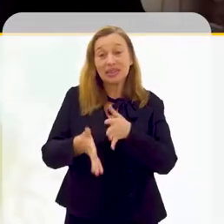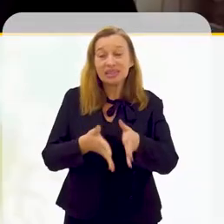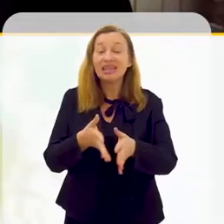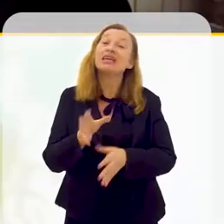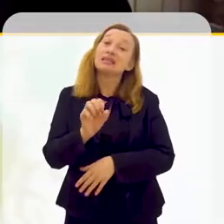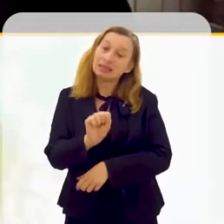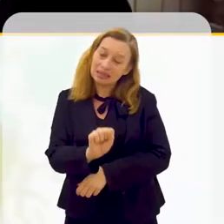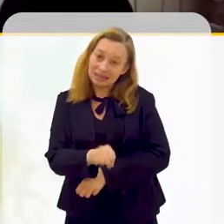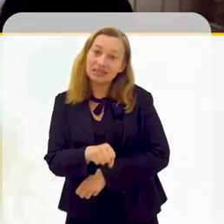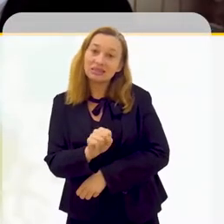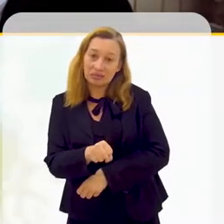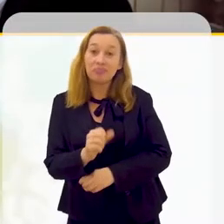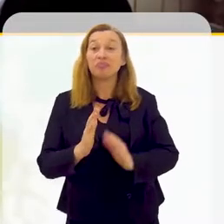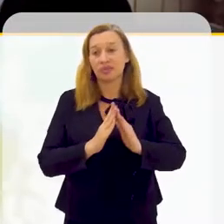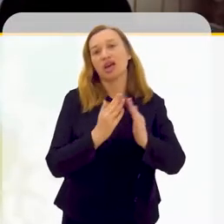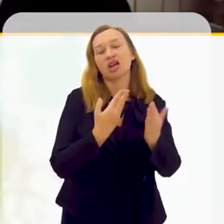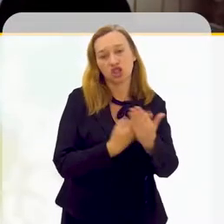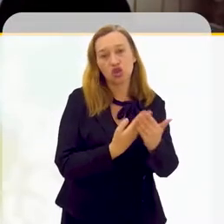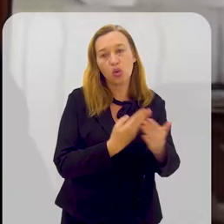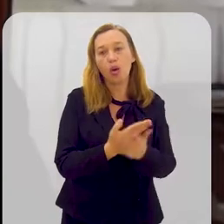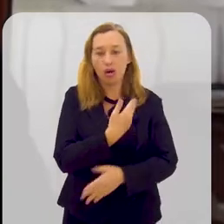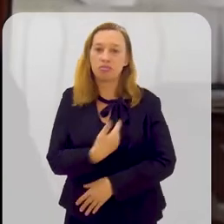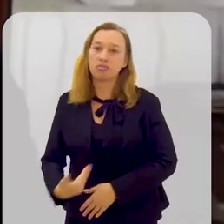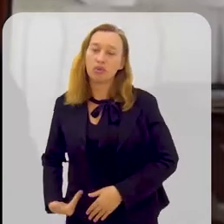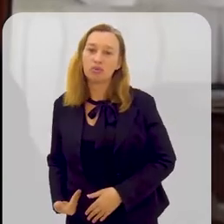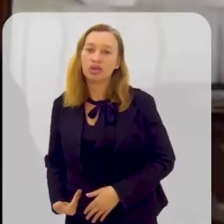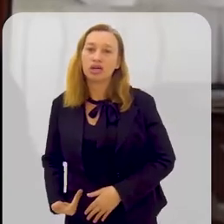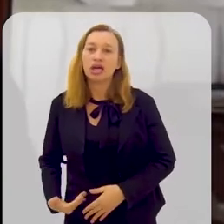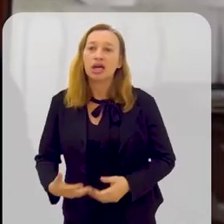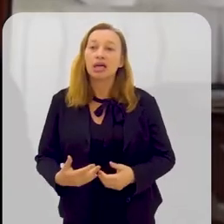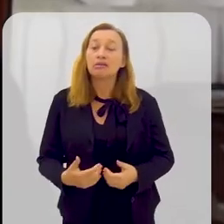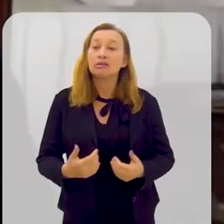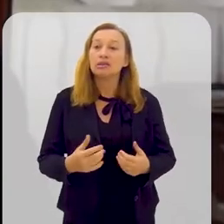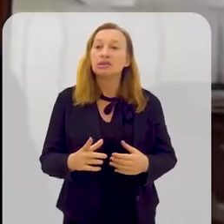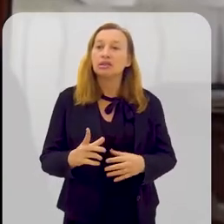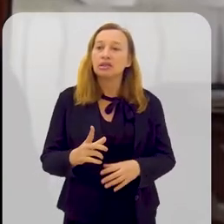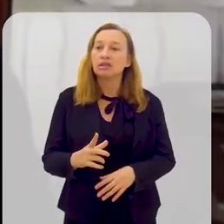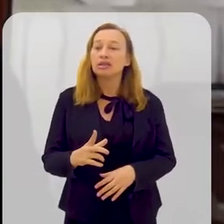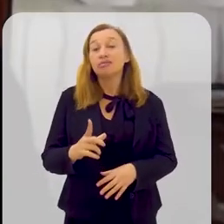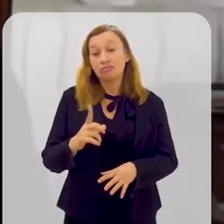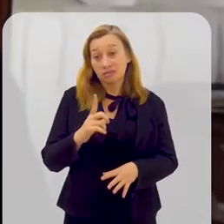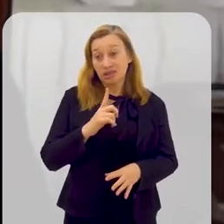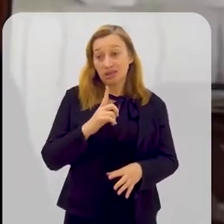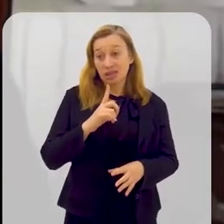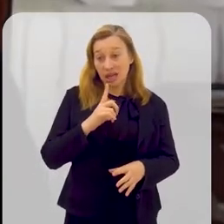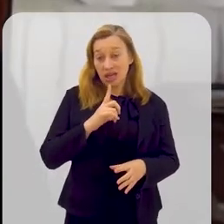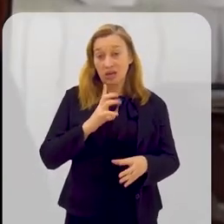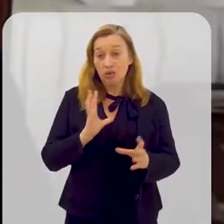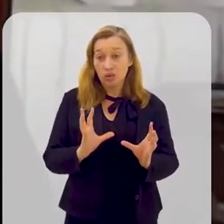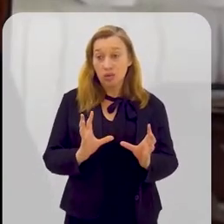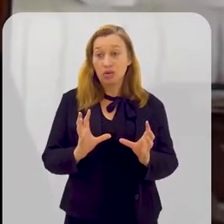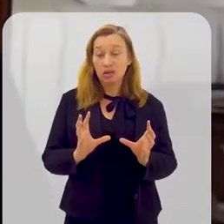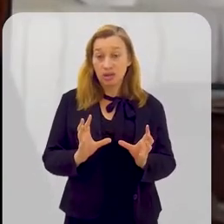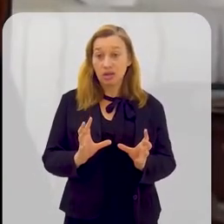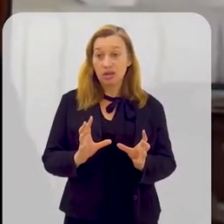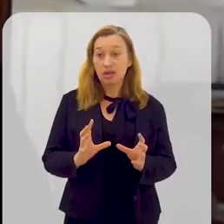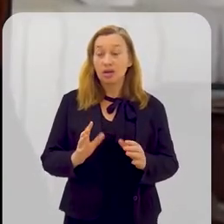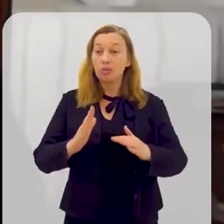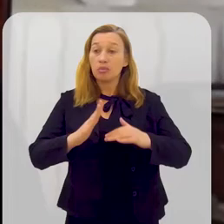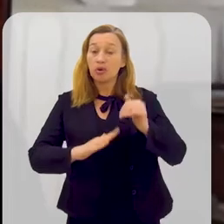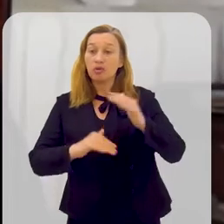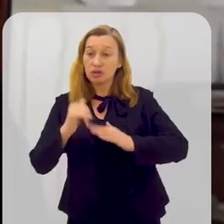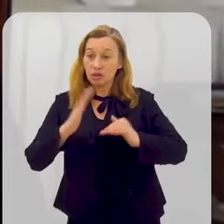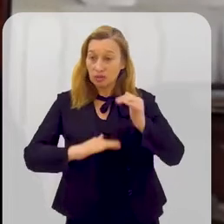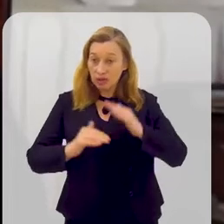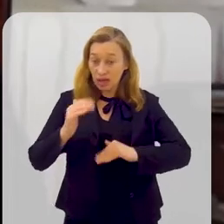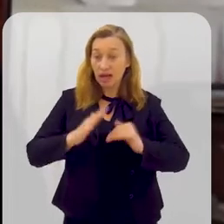E isso aí sim a escola pública ela tem o atendimento educacional especializado